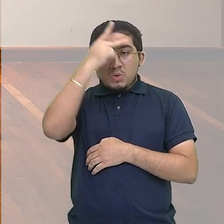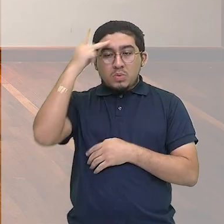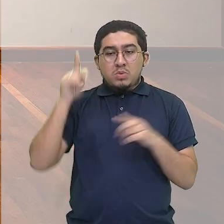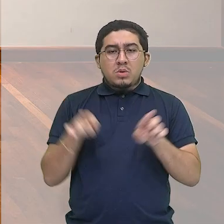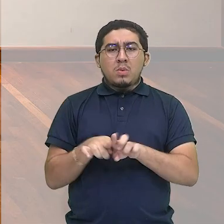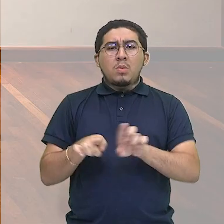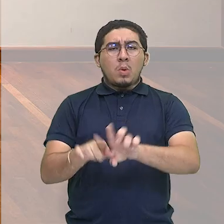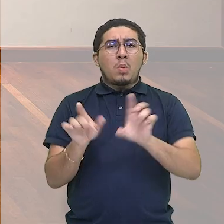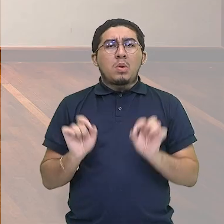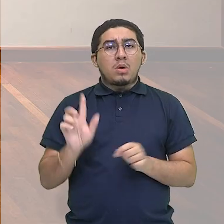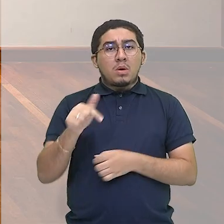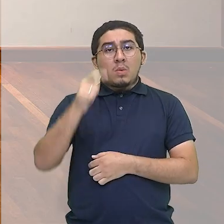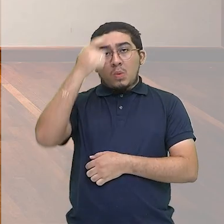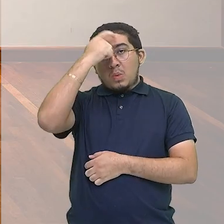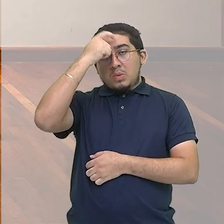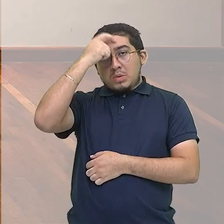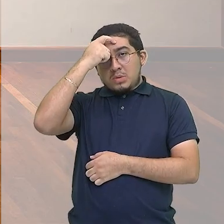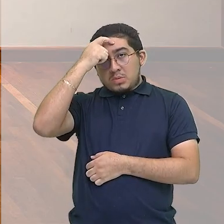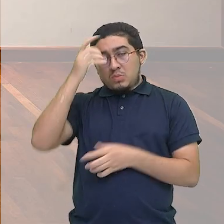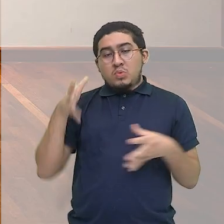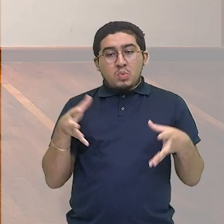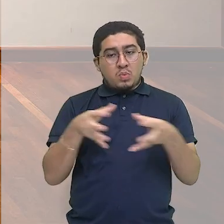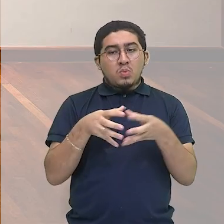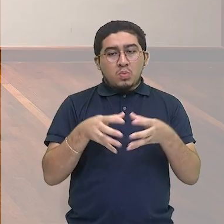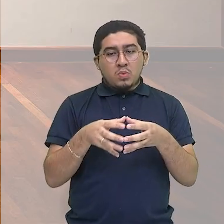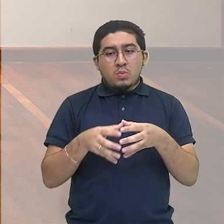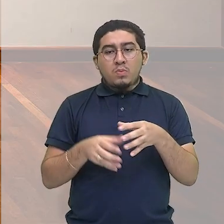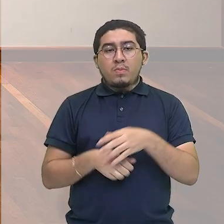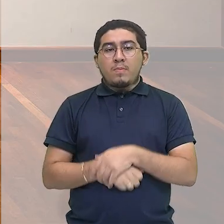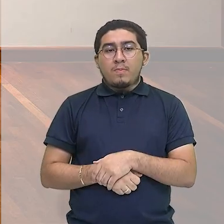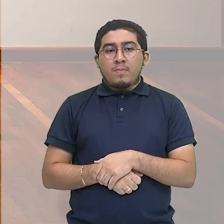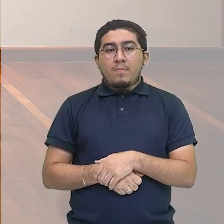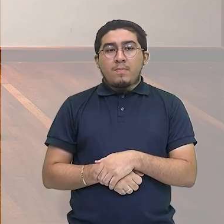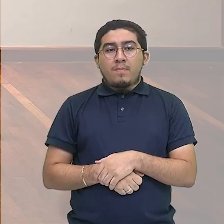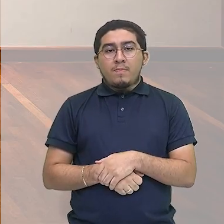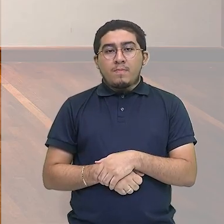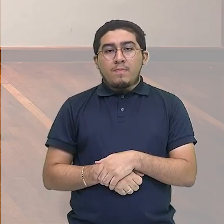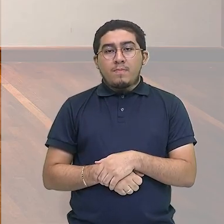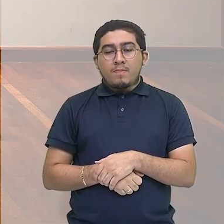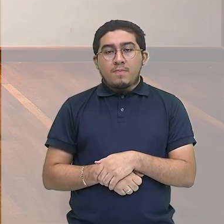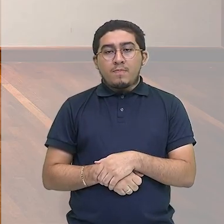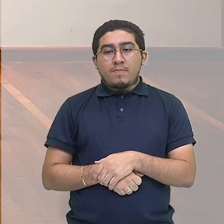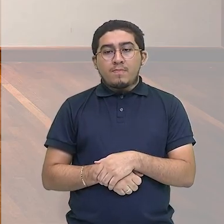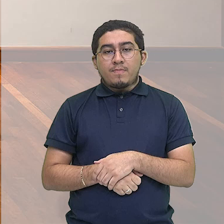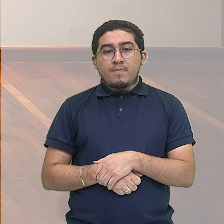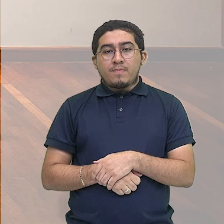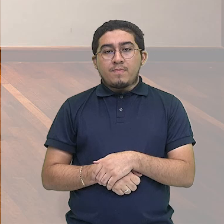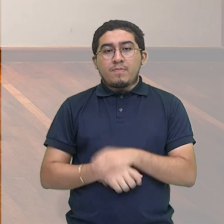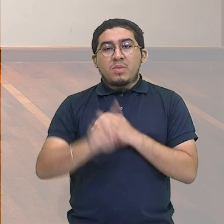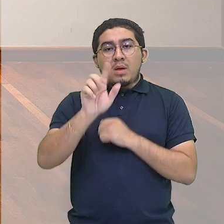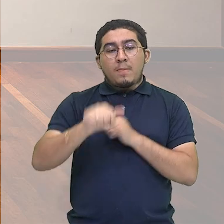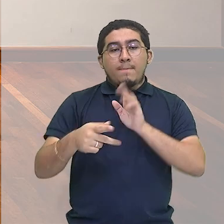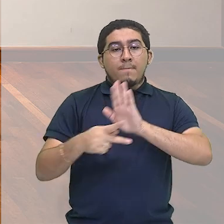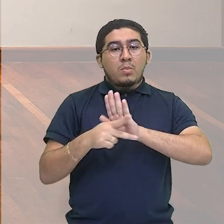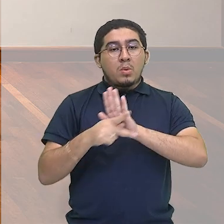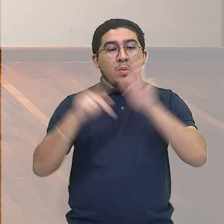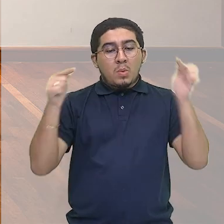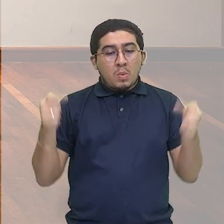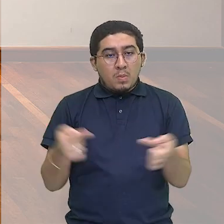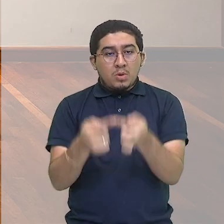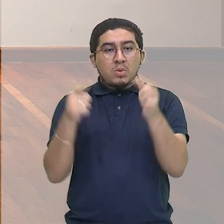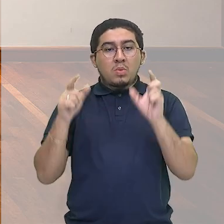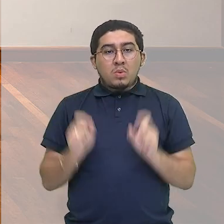a consciência coletiva, segundo Durkheim? A consciência coletiva ela é fruto, né, da combinação